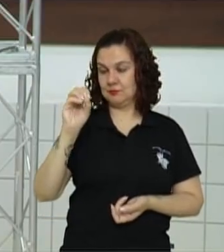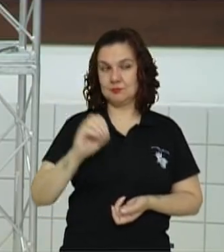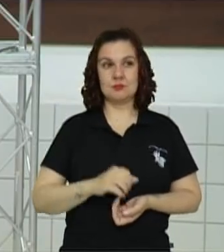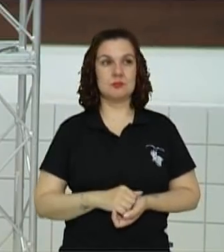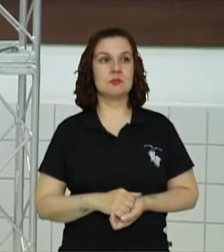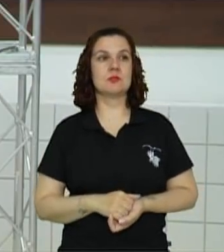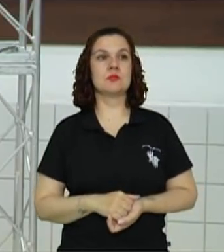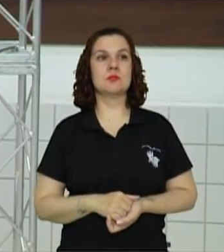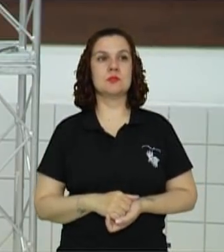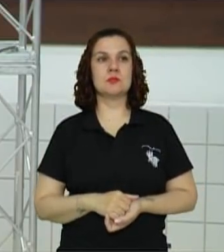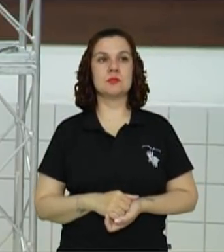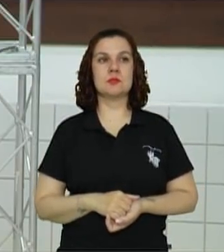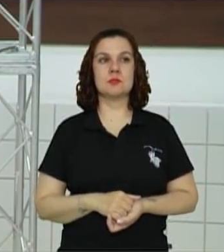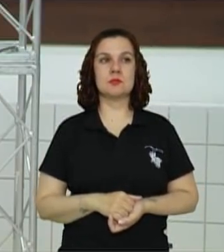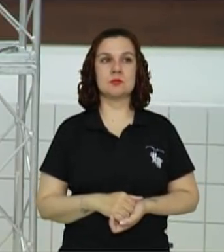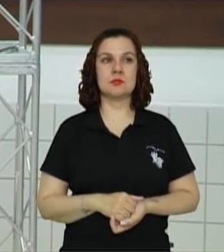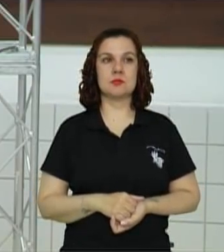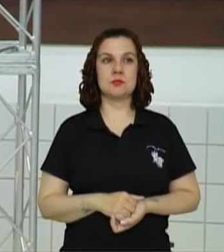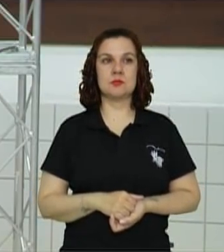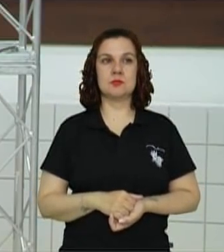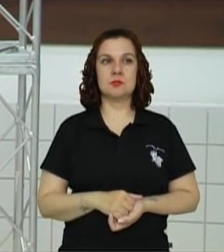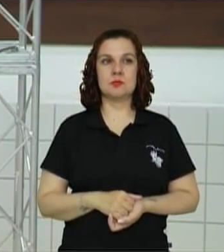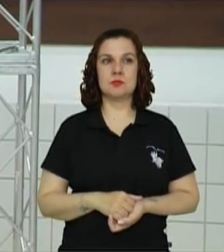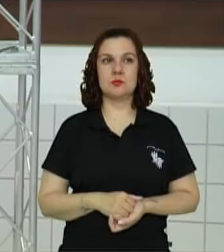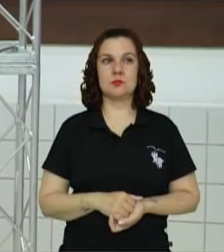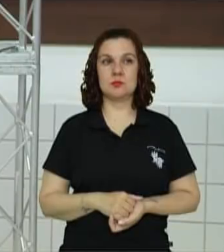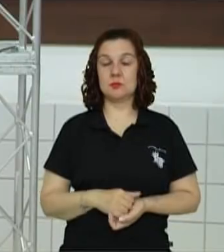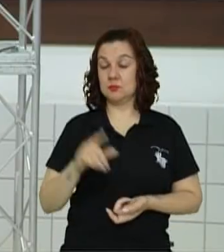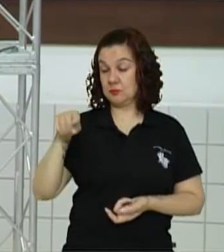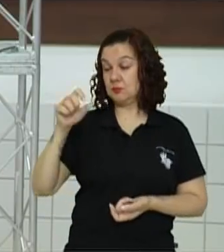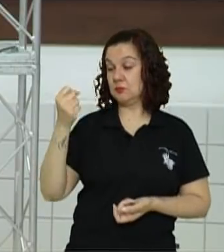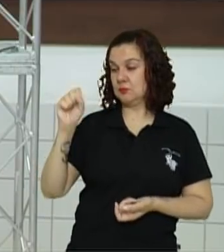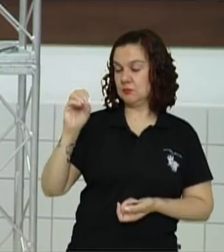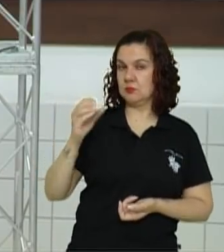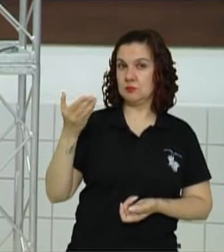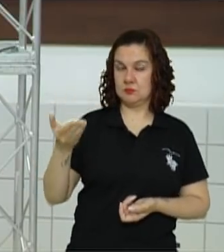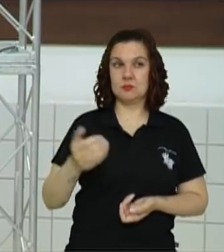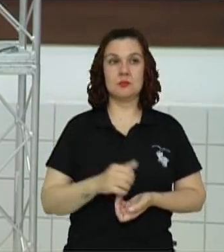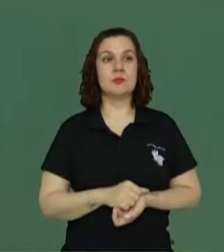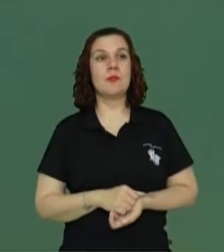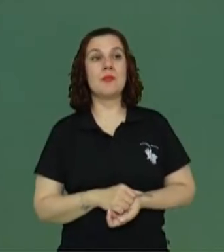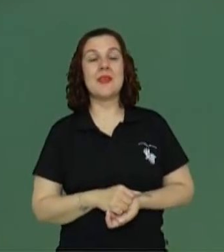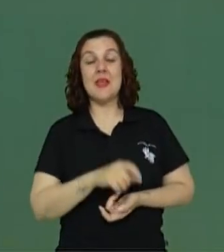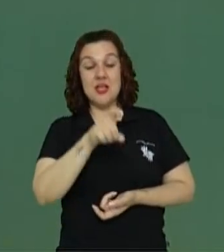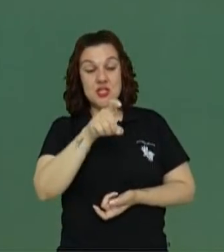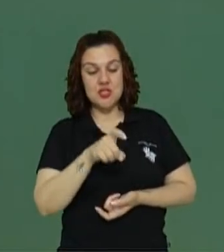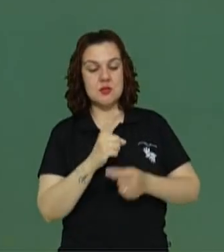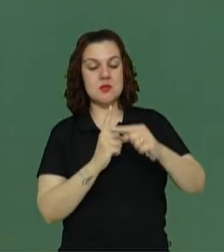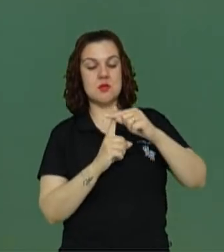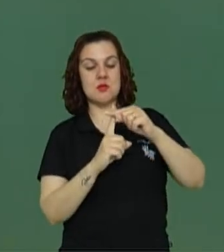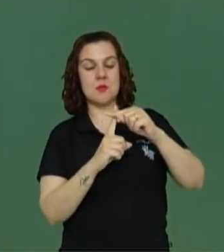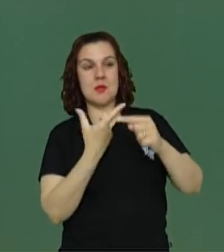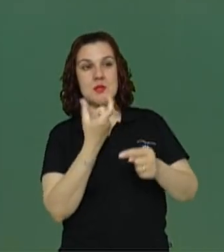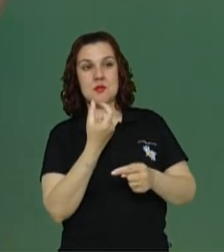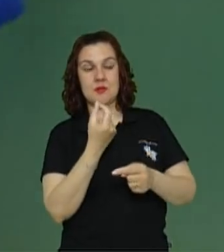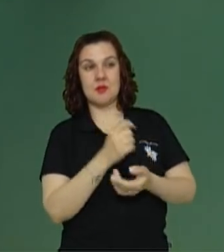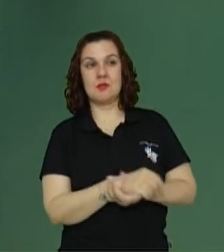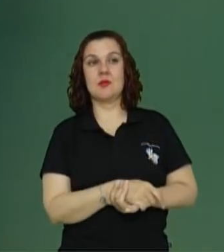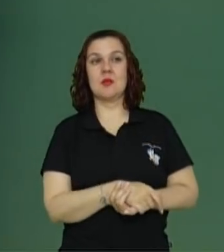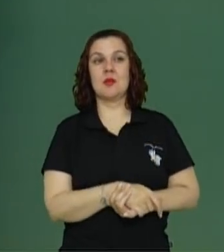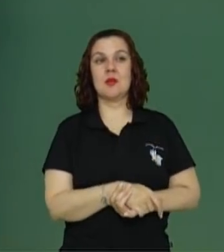Empolgado com o x aí. Aqui eu tenho 80. Aqui é x mais 20, que medida vai ser